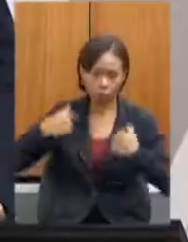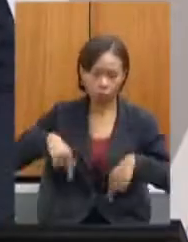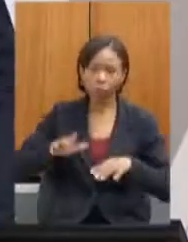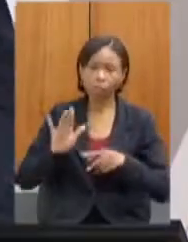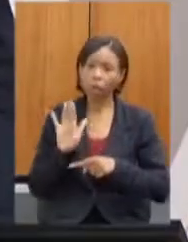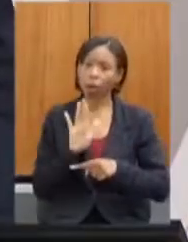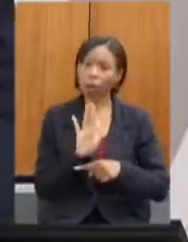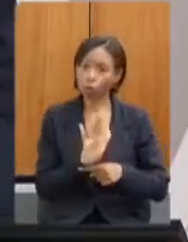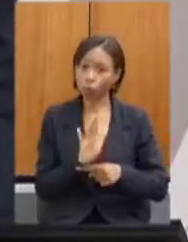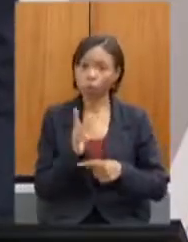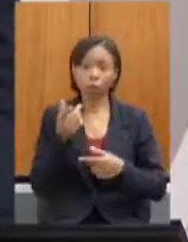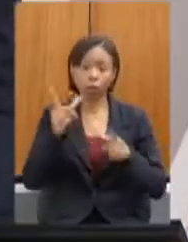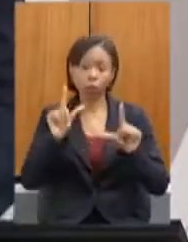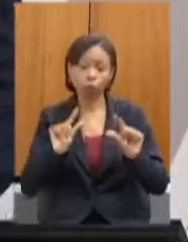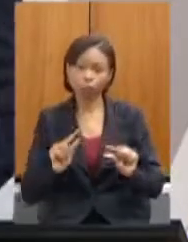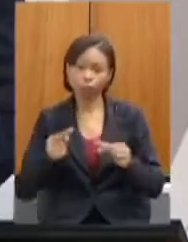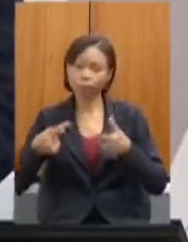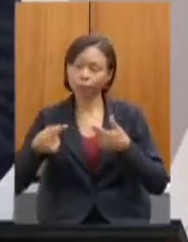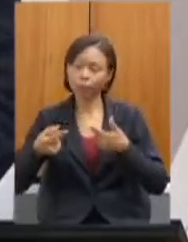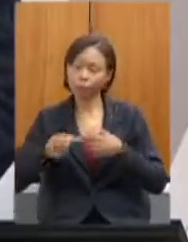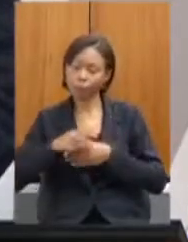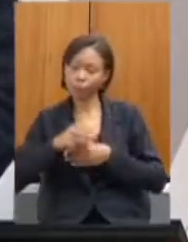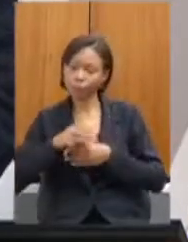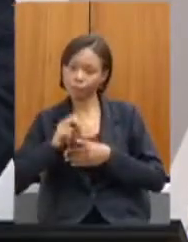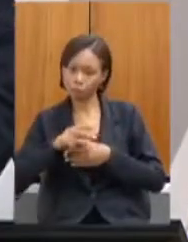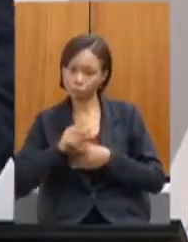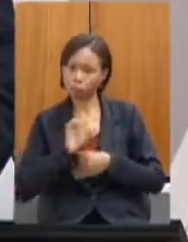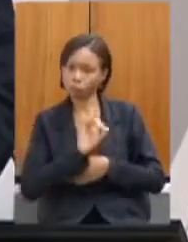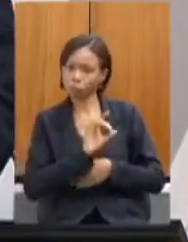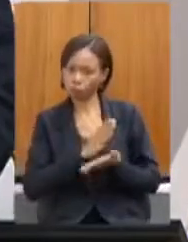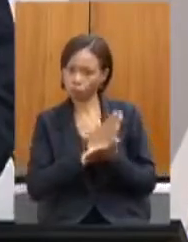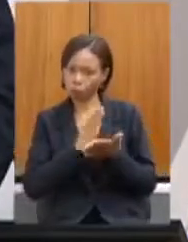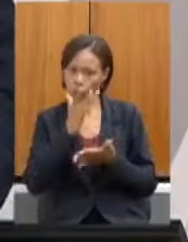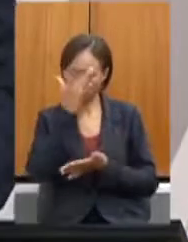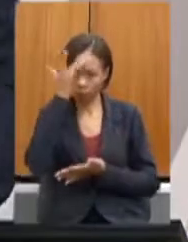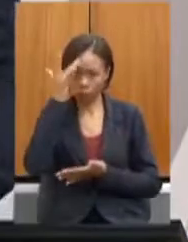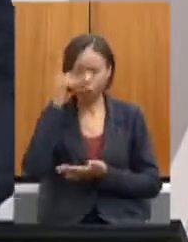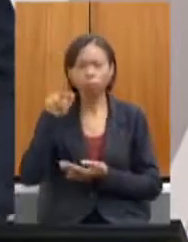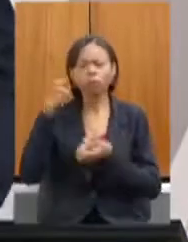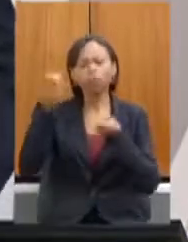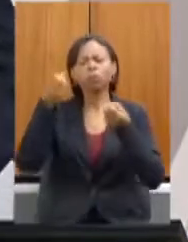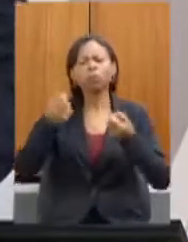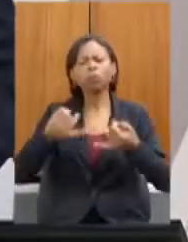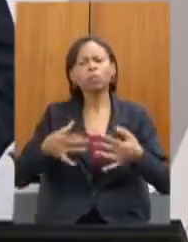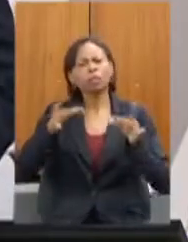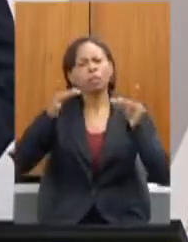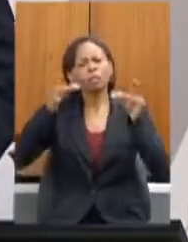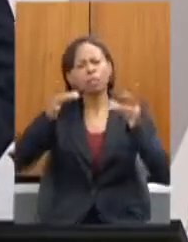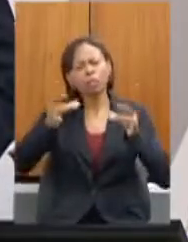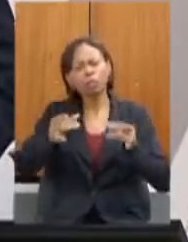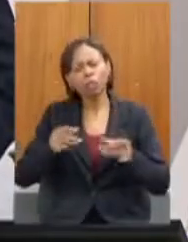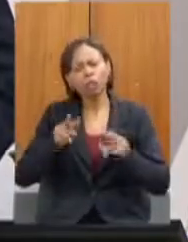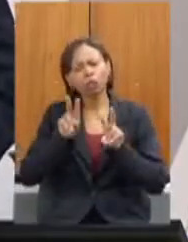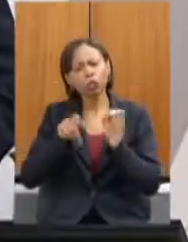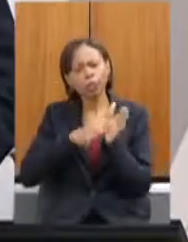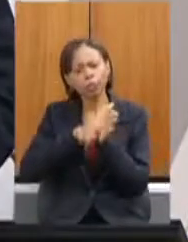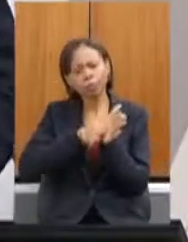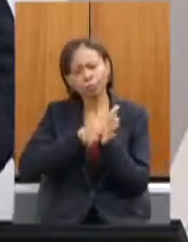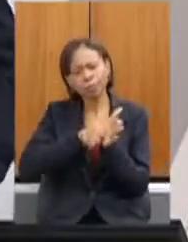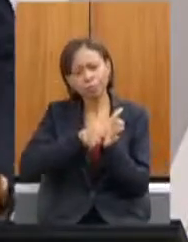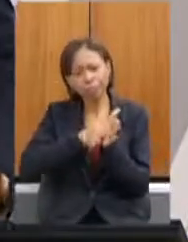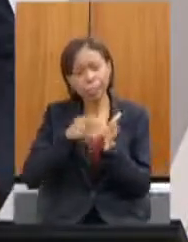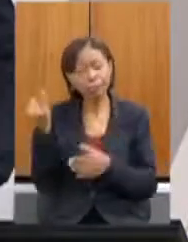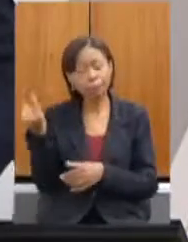viral de alguns pacientes gostaria de saber do senhor mais detalhes sobre essa pesquisa relevante e de enorme importância